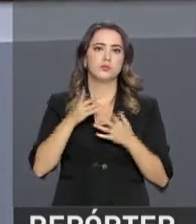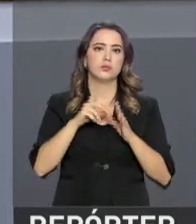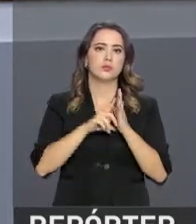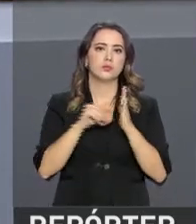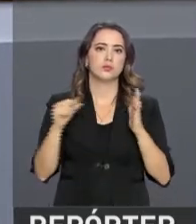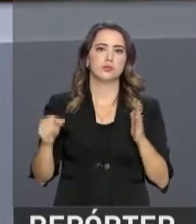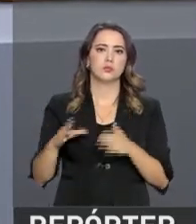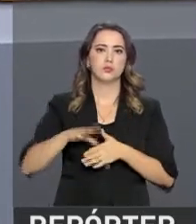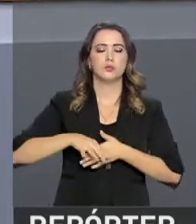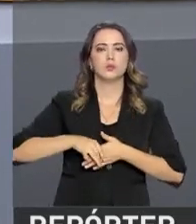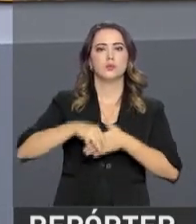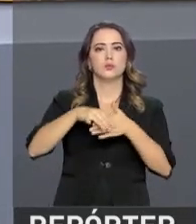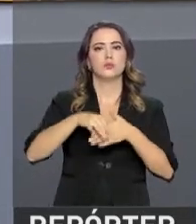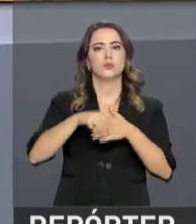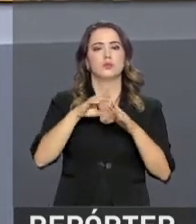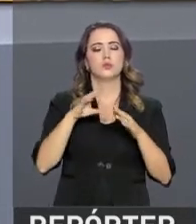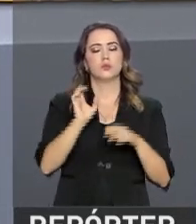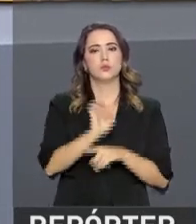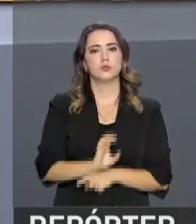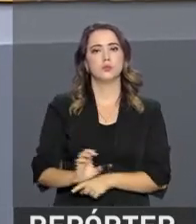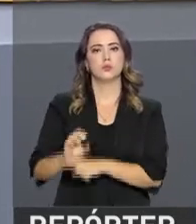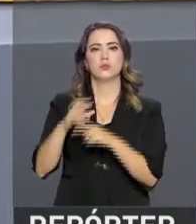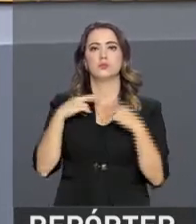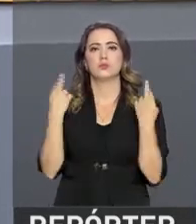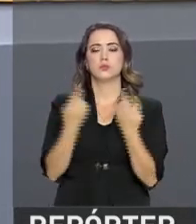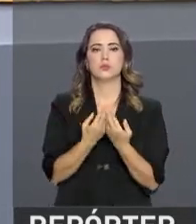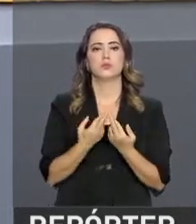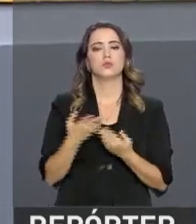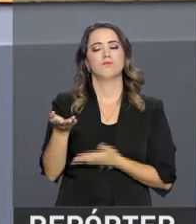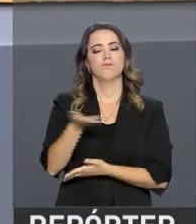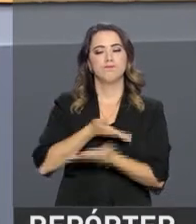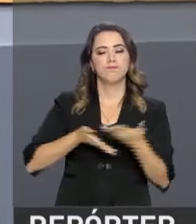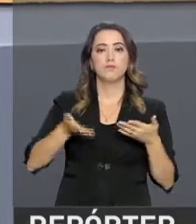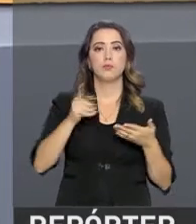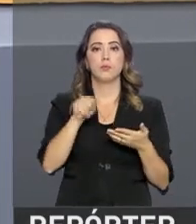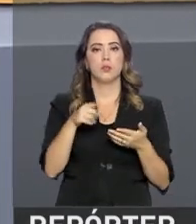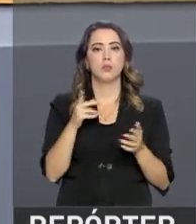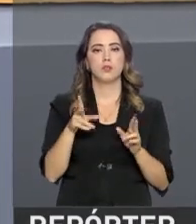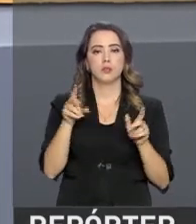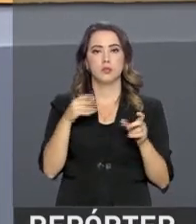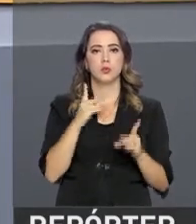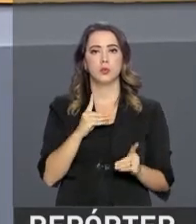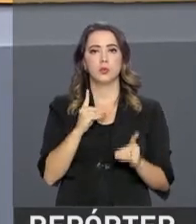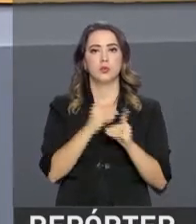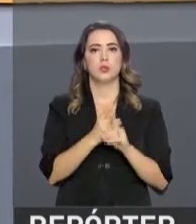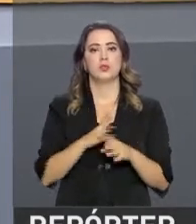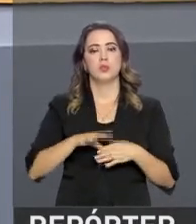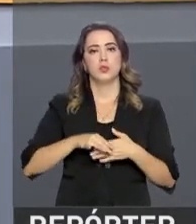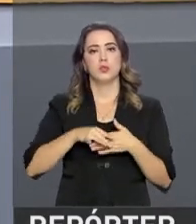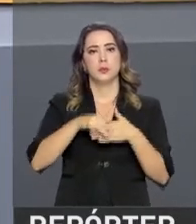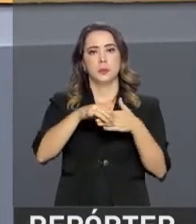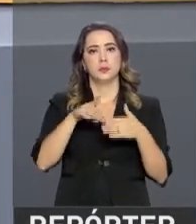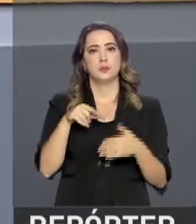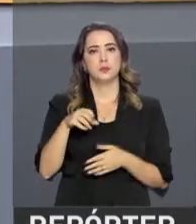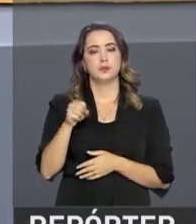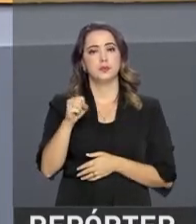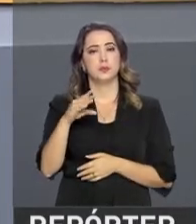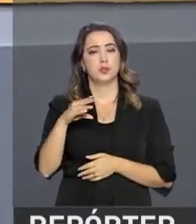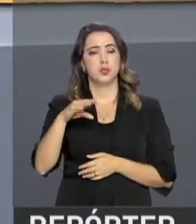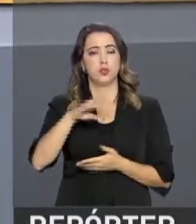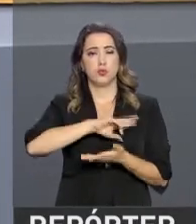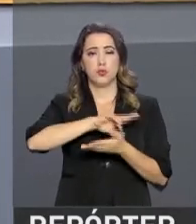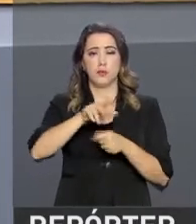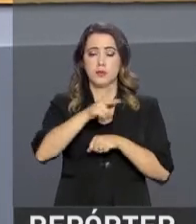no Palácio do Planalto chefes de Estado para reuniões bilaterais. Estão previstos encontros com autoridades de São Tomé e